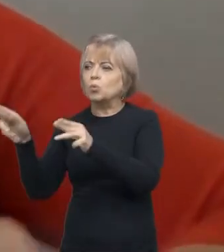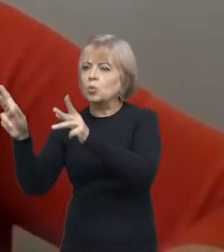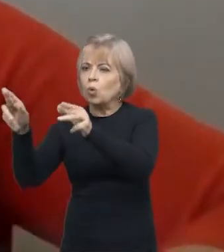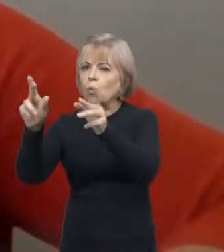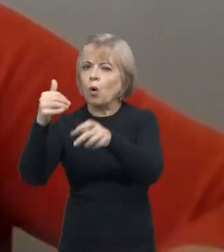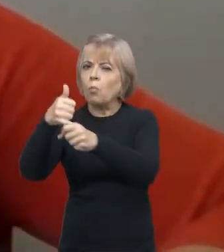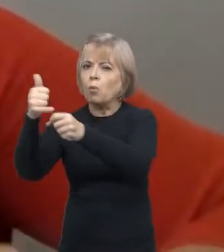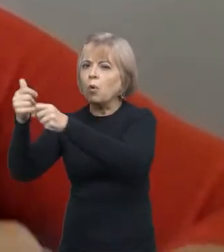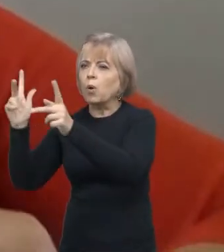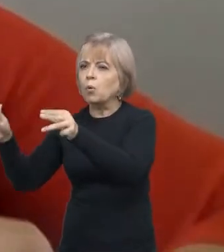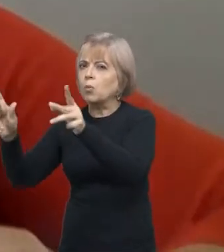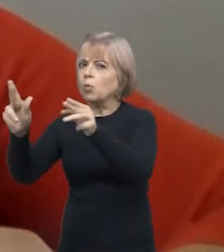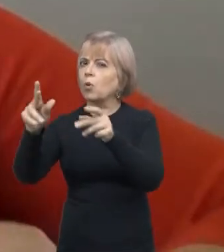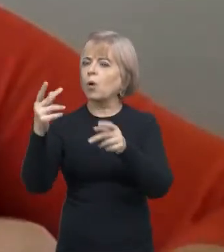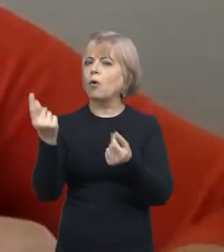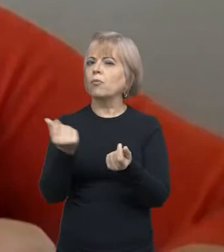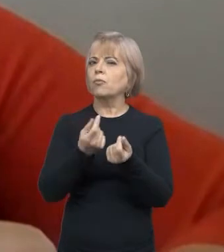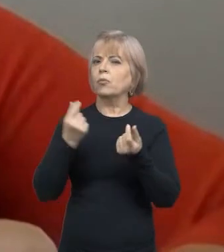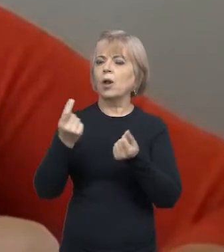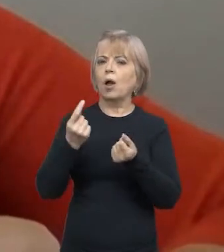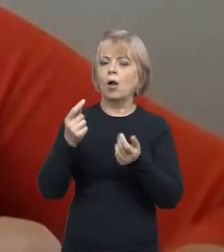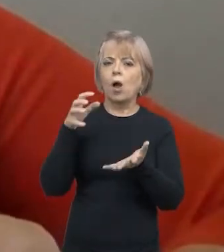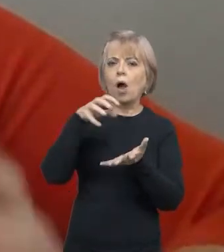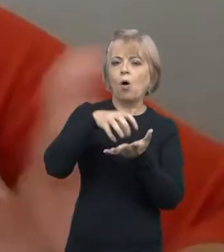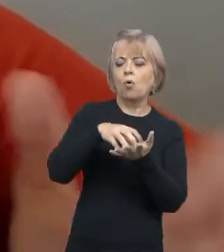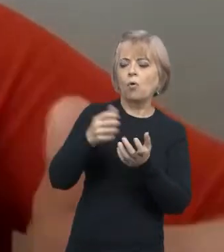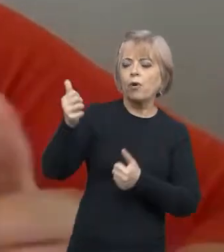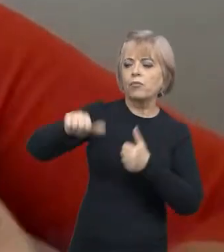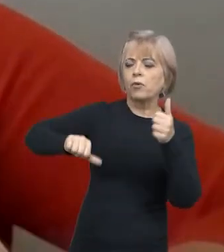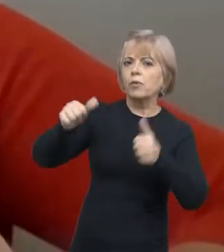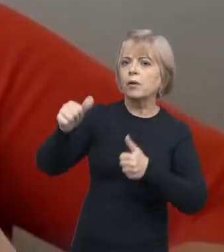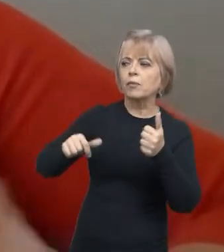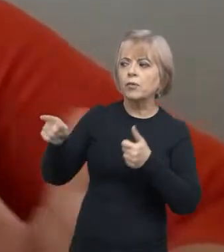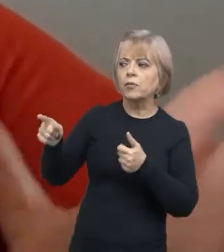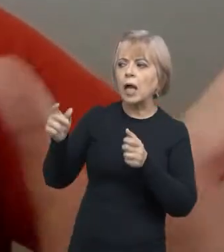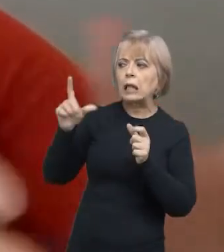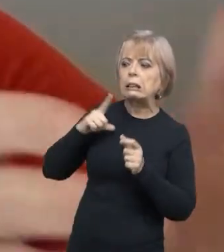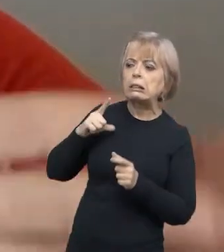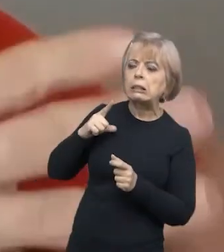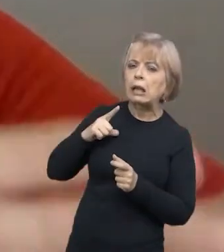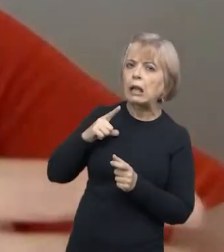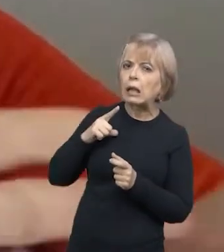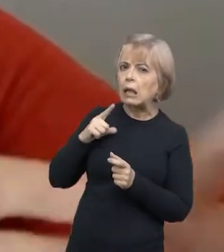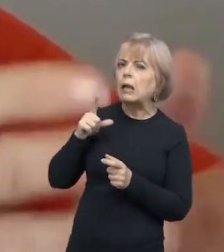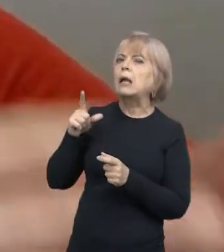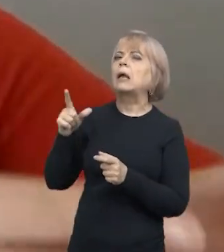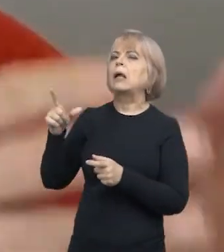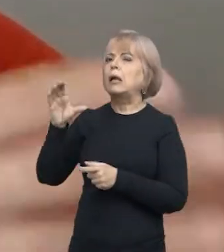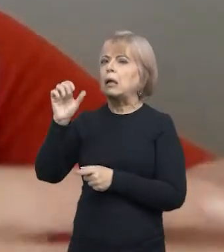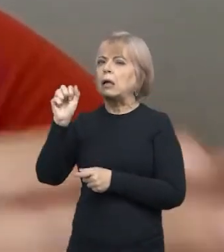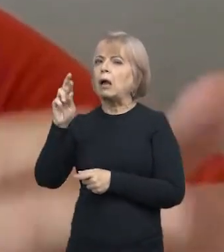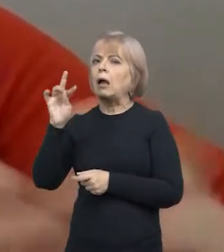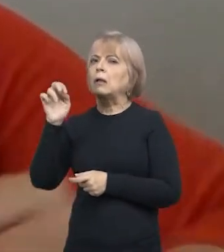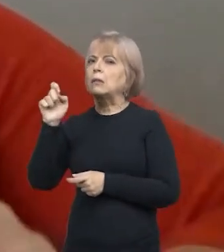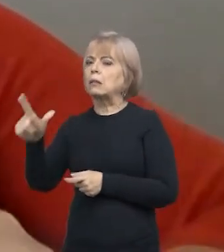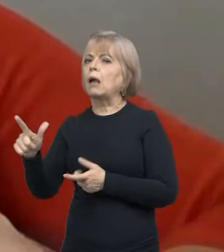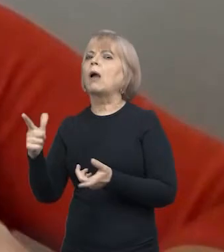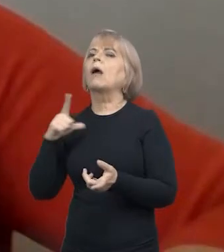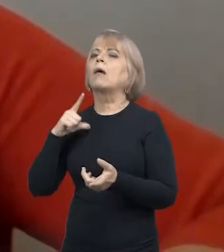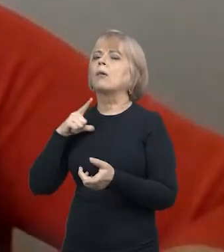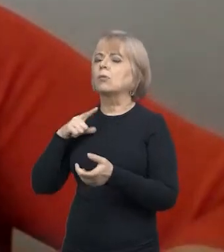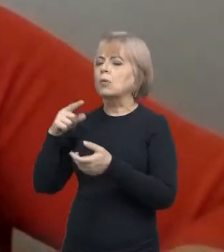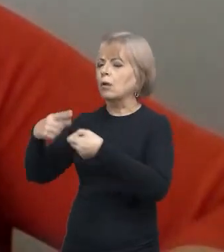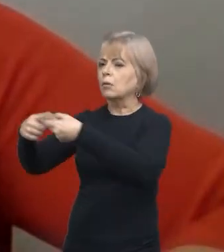ele vai fazer esse cálculo, essa análise, verificar esse algoritmo para poder dizer se há indícios econômicos de cartel ou não em um